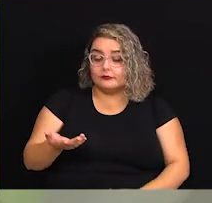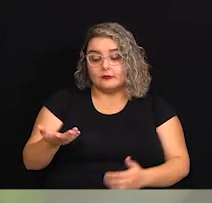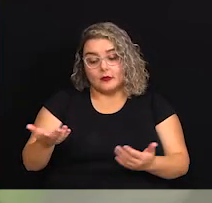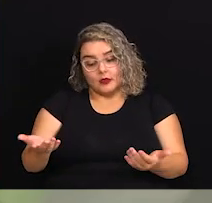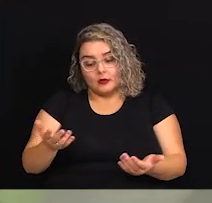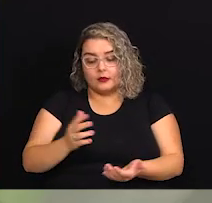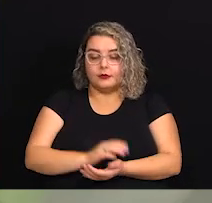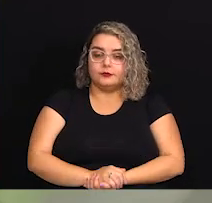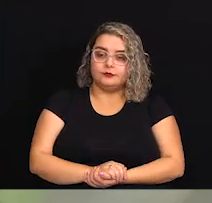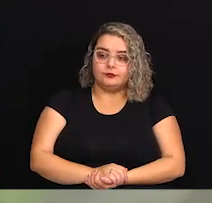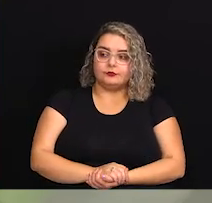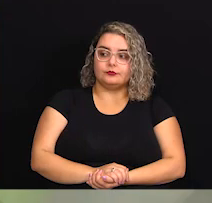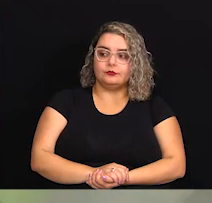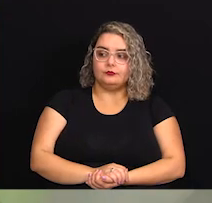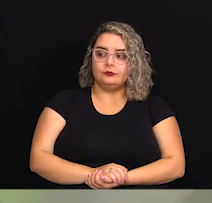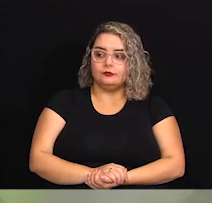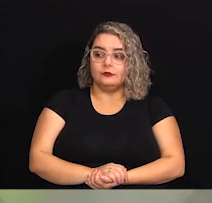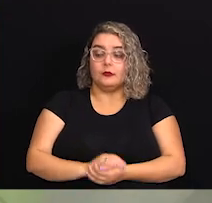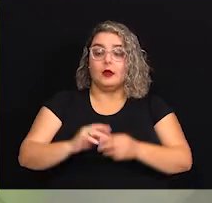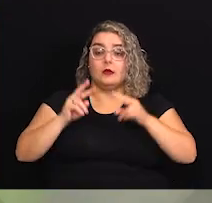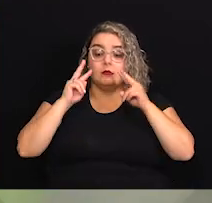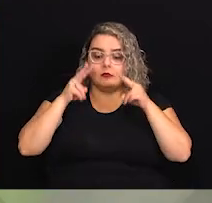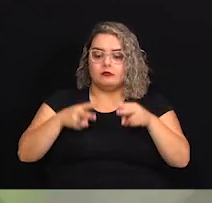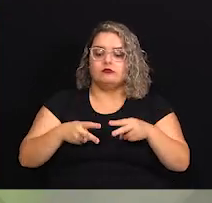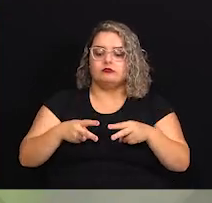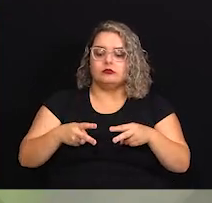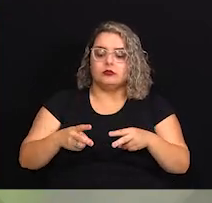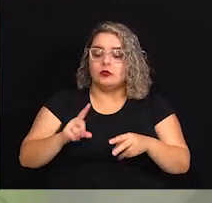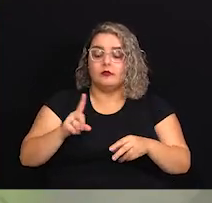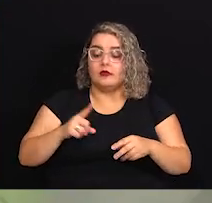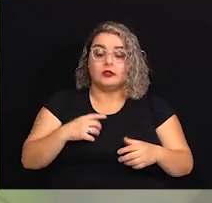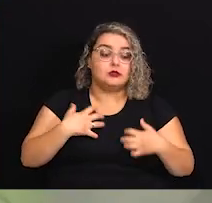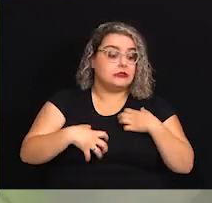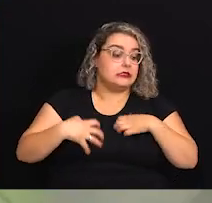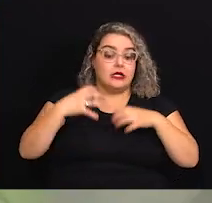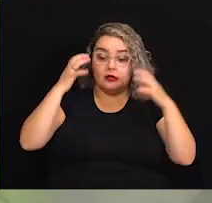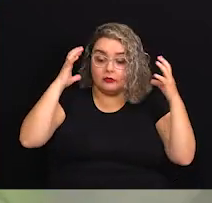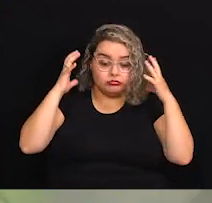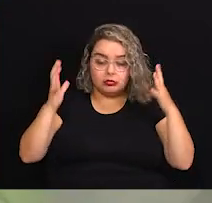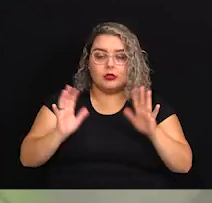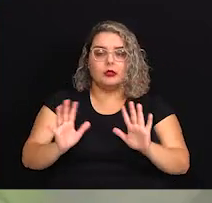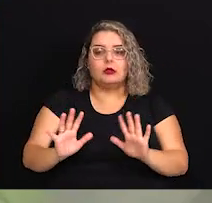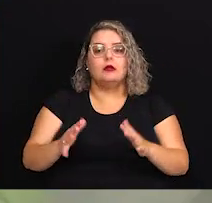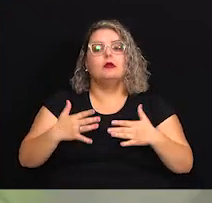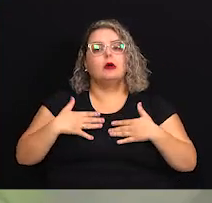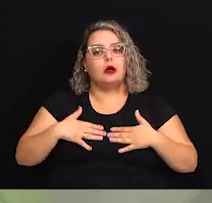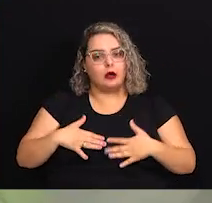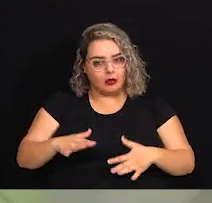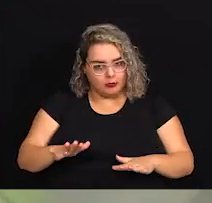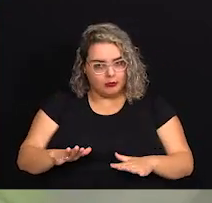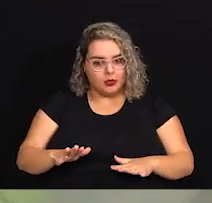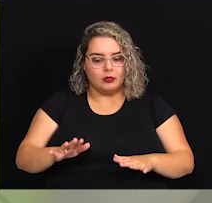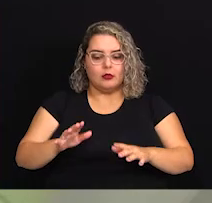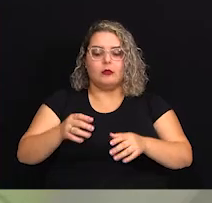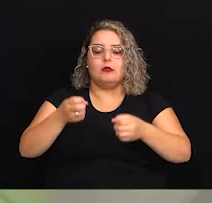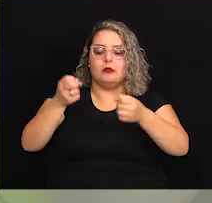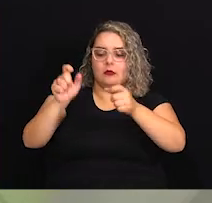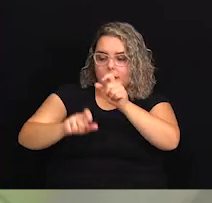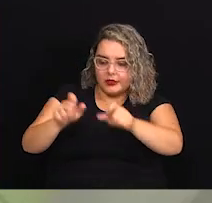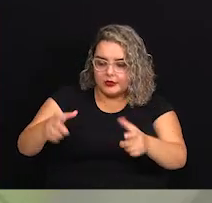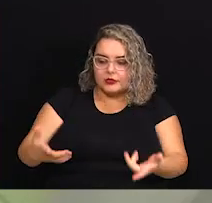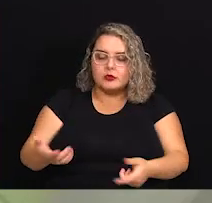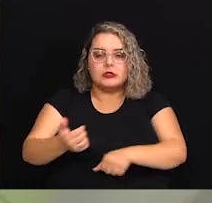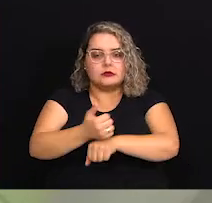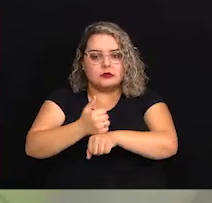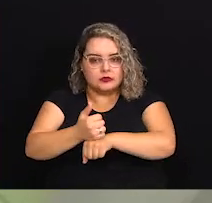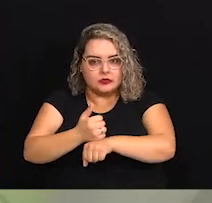Então, primeiro olhe para isso, né? Não vá no ímpeto, no desespero e procure uma orientação de quem entende um pouco